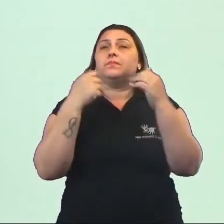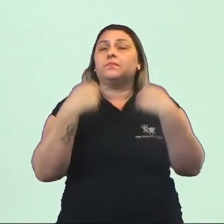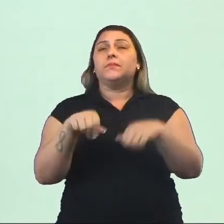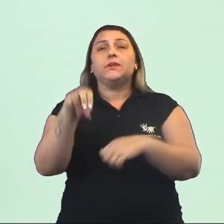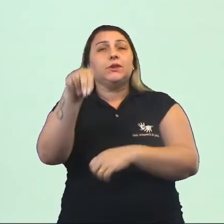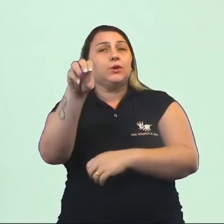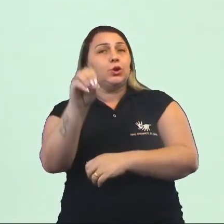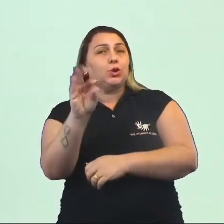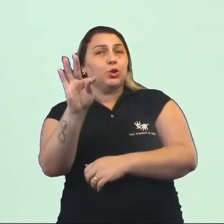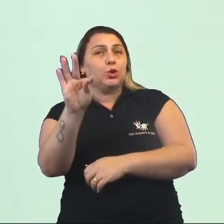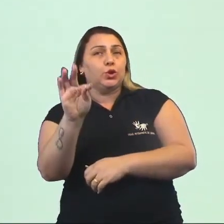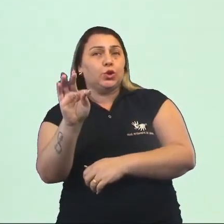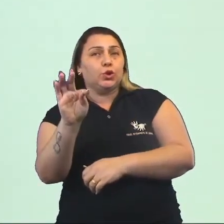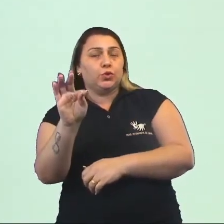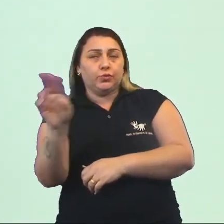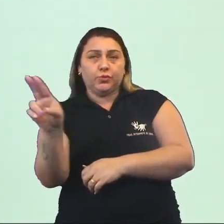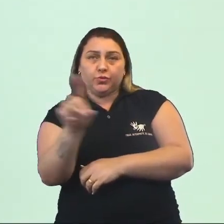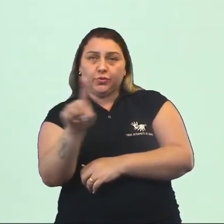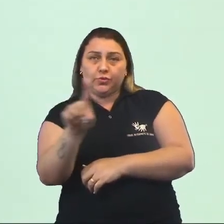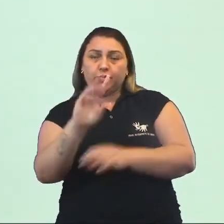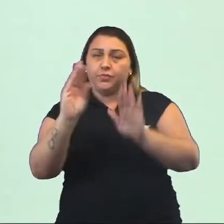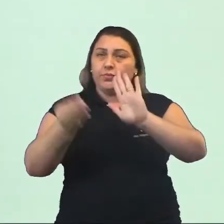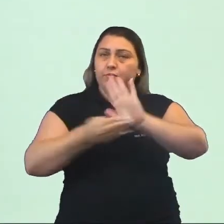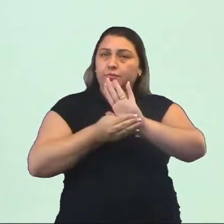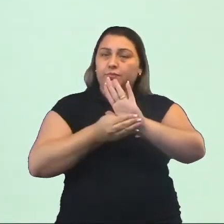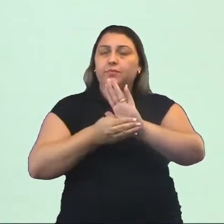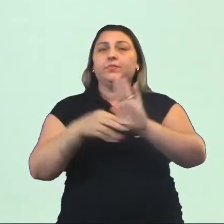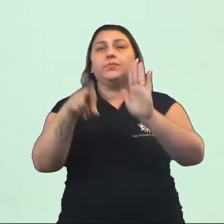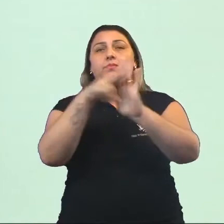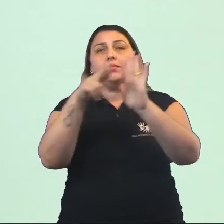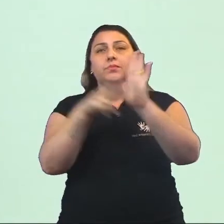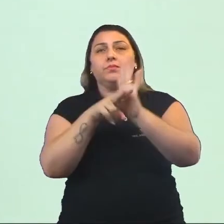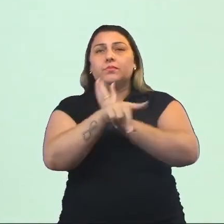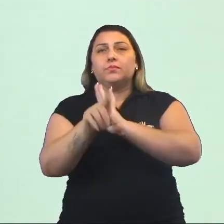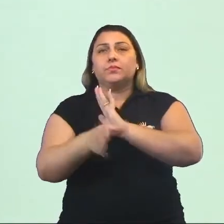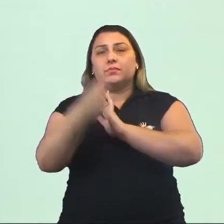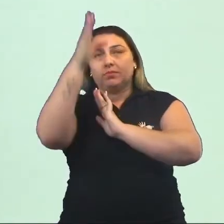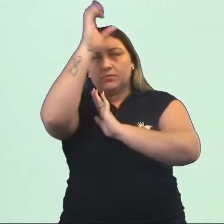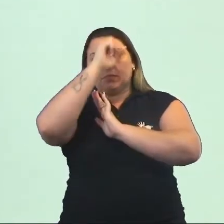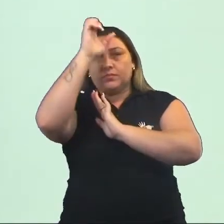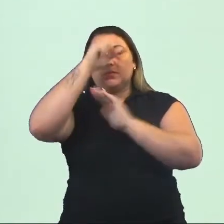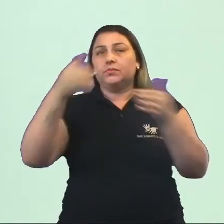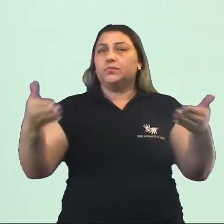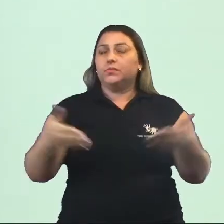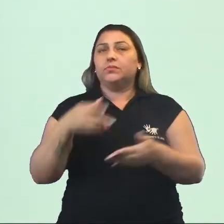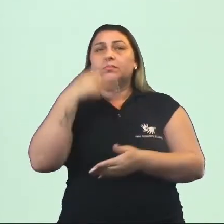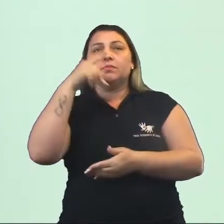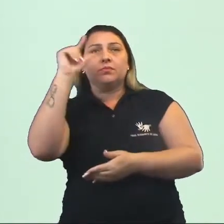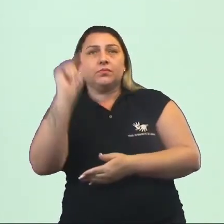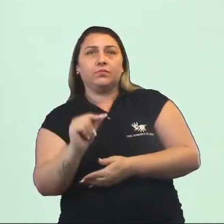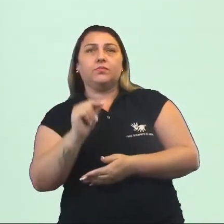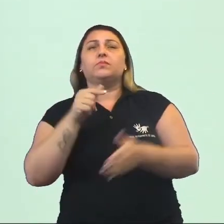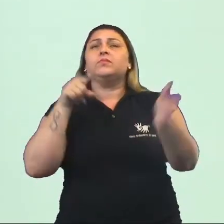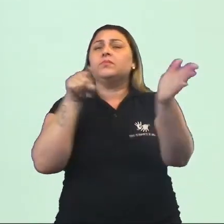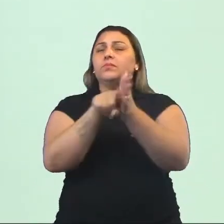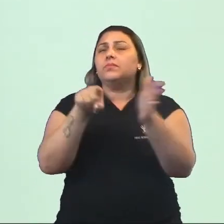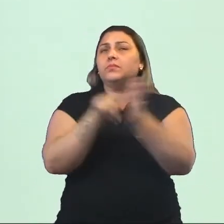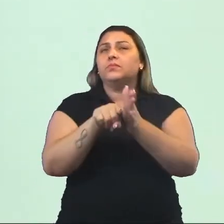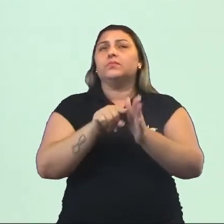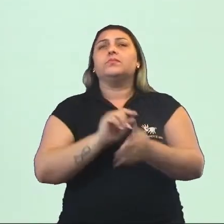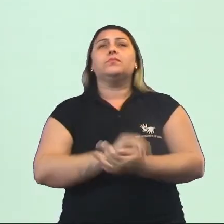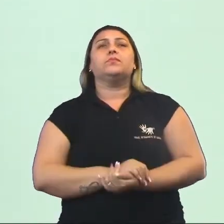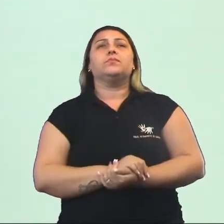apenas negar o seu verbo to be, ok? Seguindo aquelas regrinhas que vocês já aprenderam. Agora, vamos falar um pouquinho sobre as perguntas,